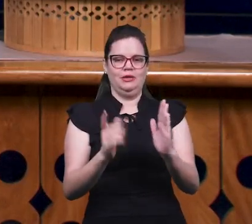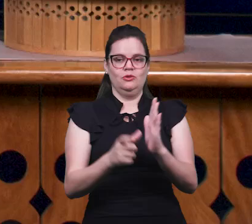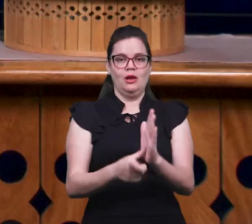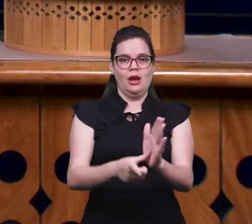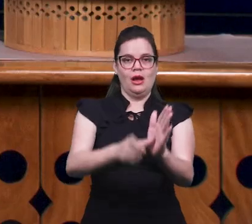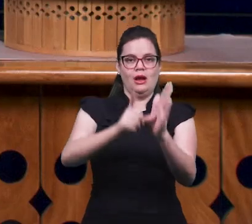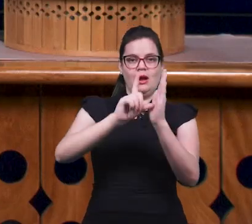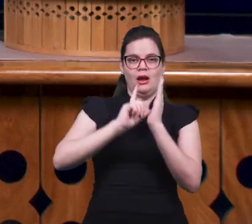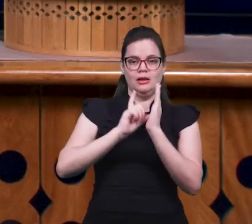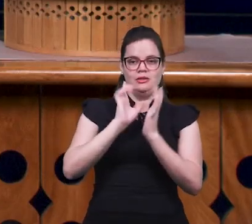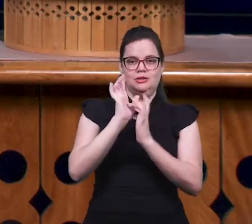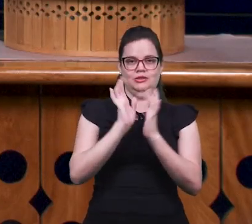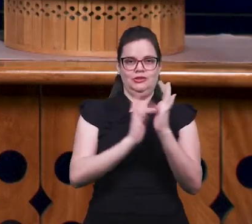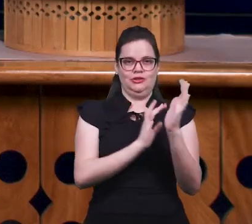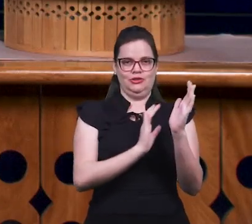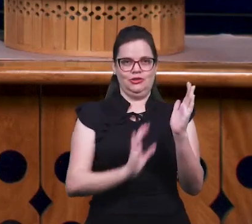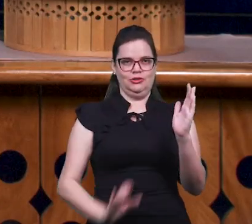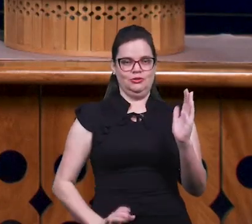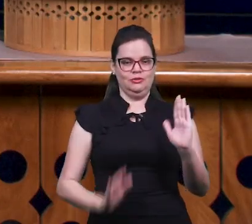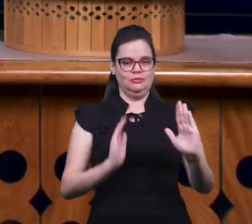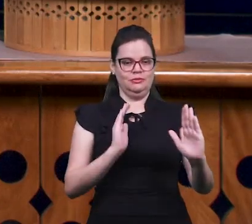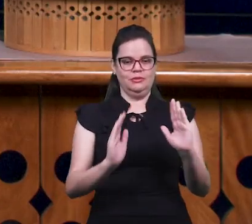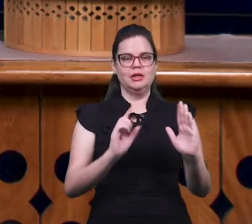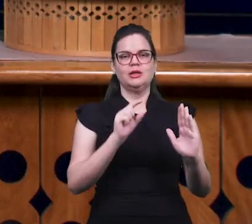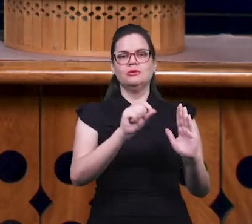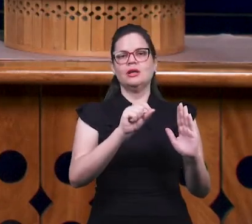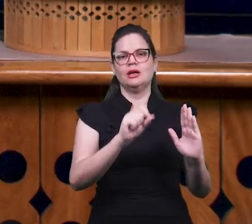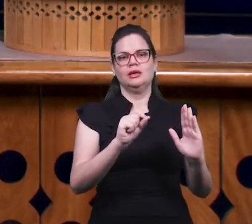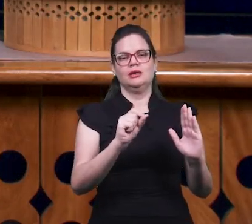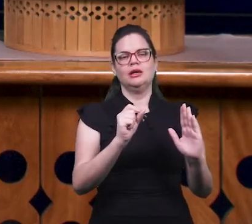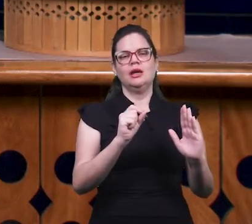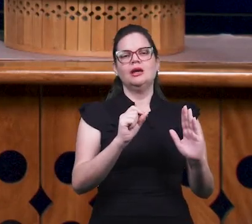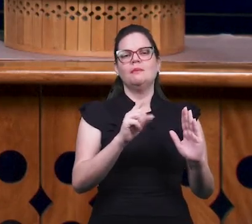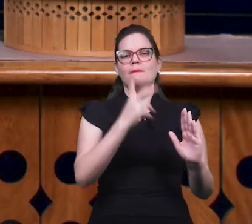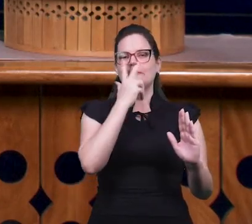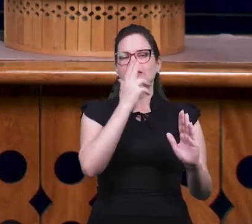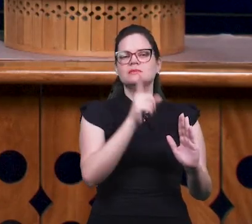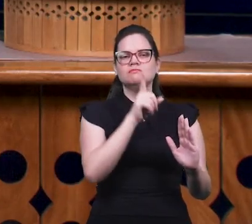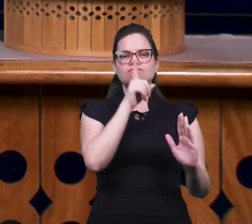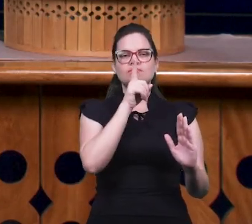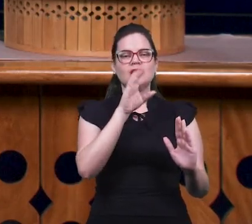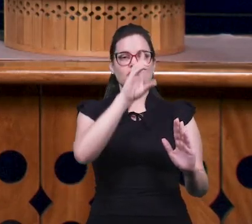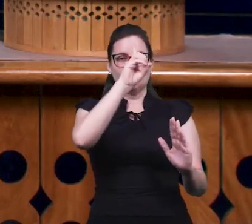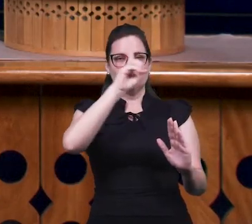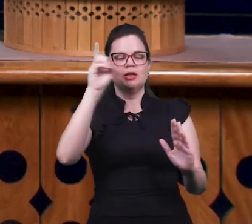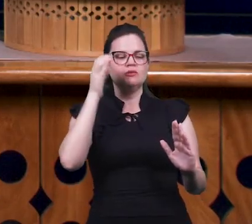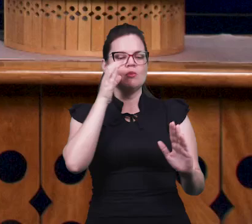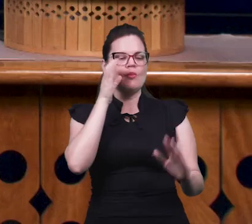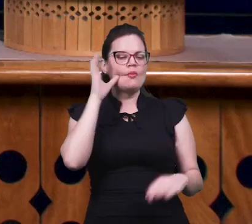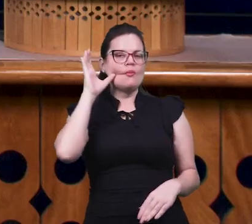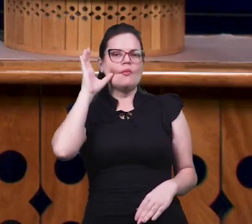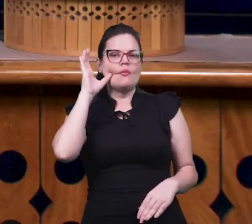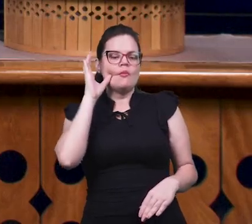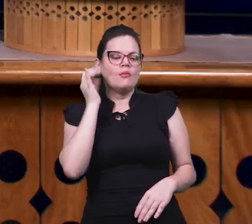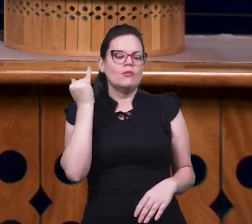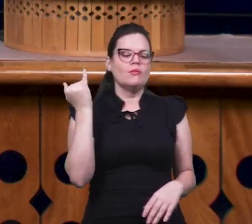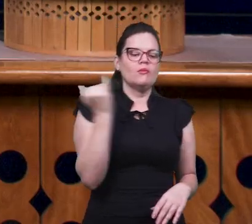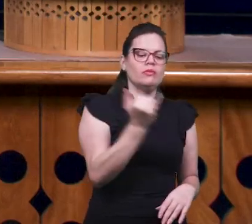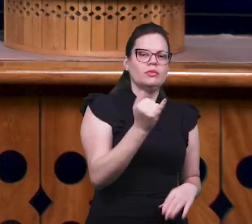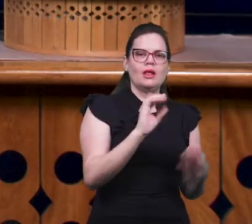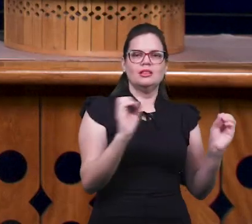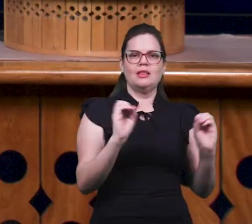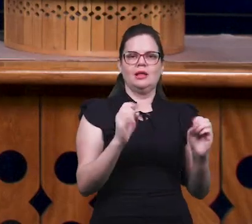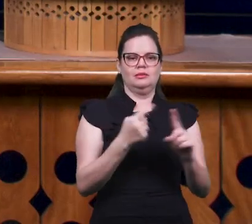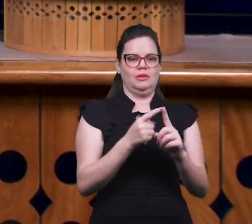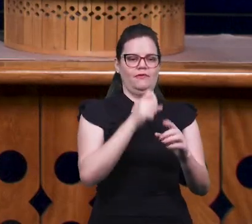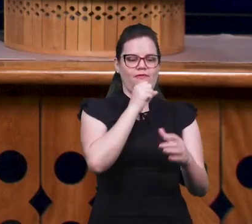época é o chamado silêncio profético. Entre o Velho e o Novo Testamento tem o chamado silêncio profético. Ou seja, não